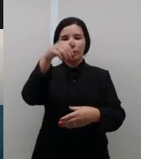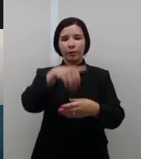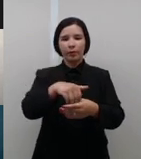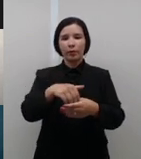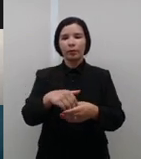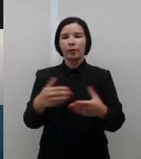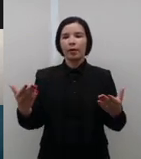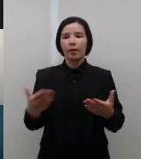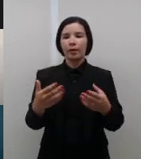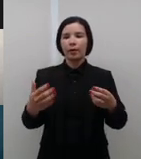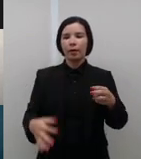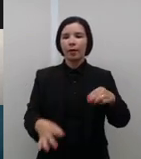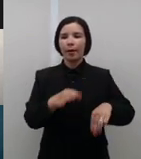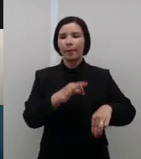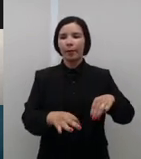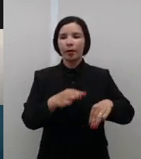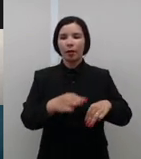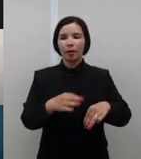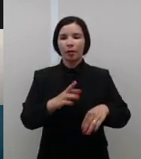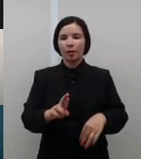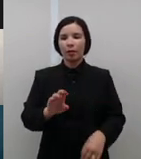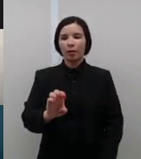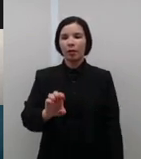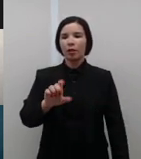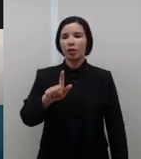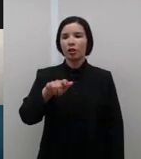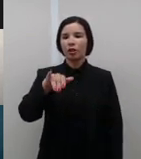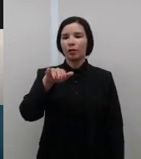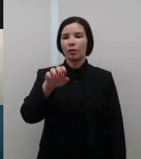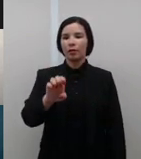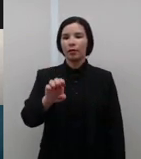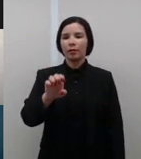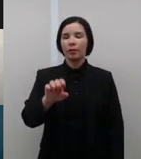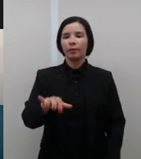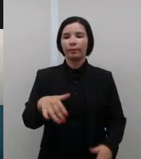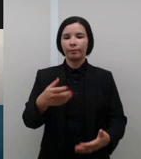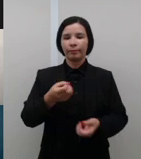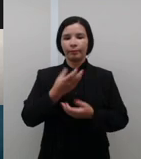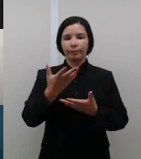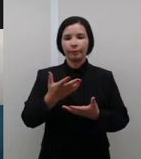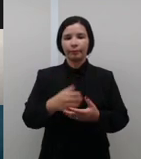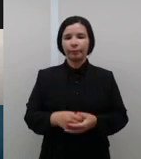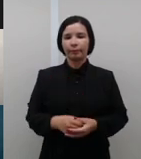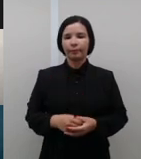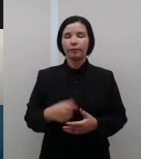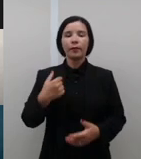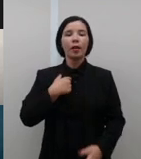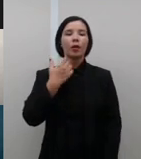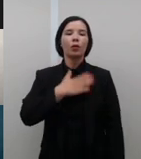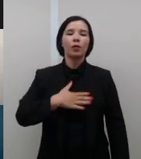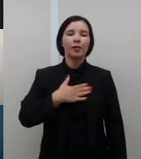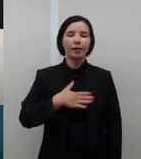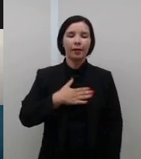gostaria de se manifestar. Presidente, eu gostaria de me manifestar, primeiramente, senhor presidente,